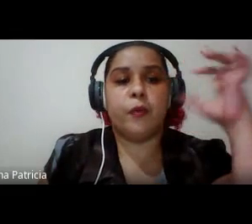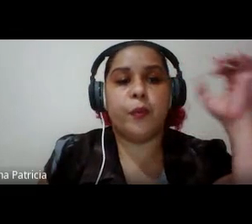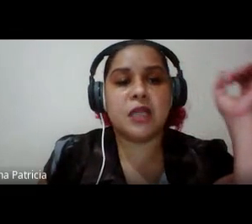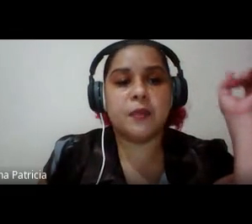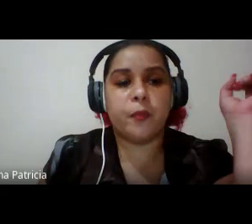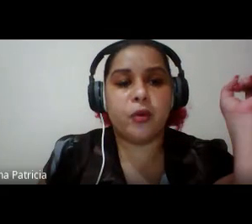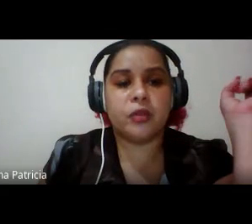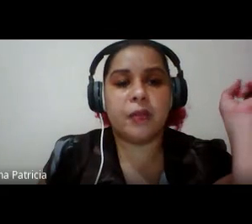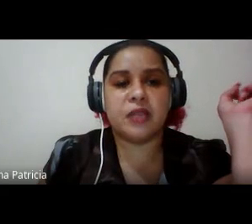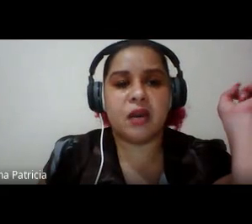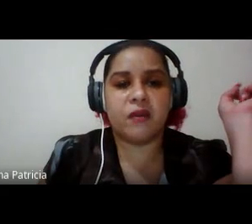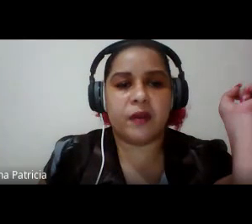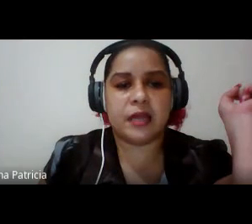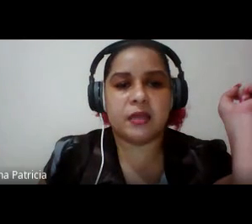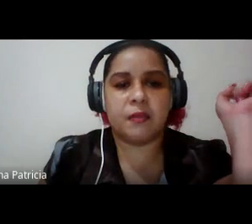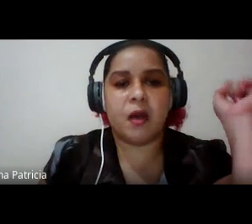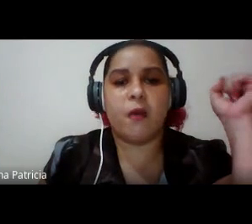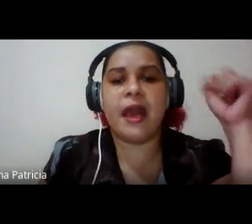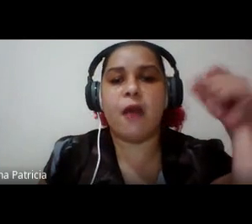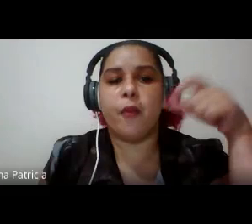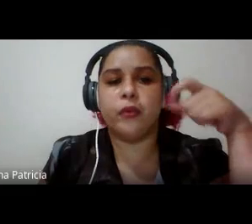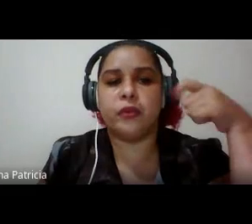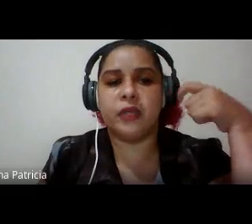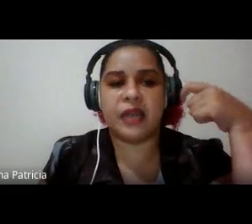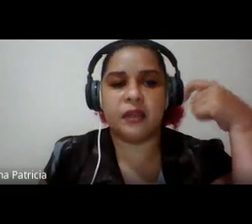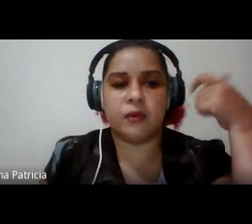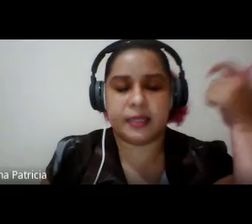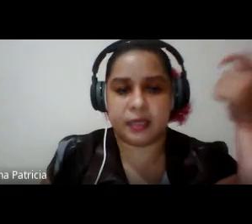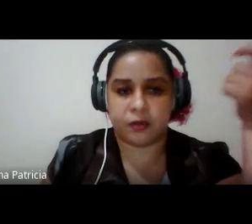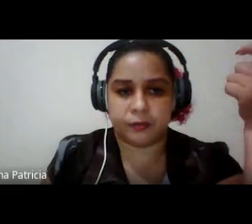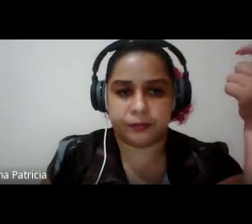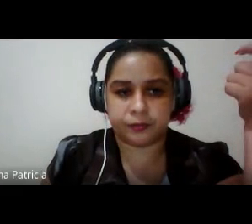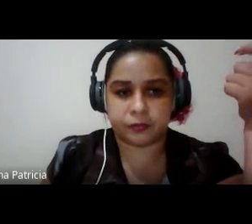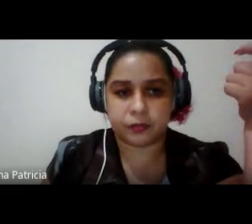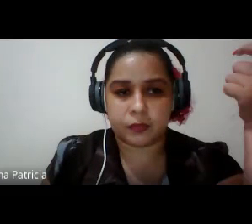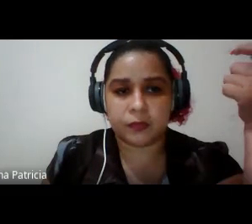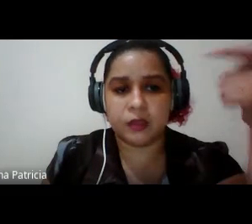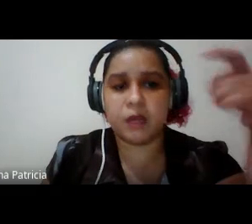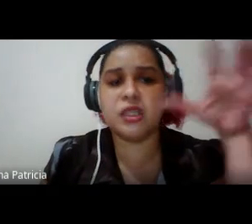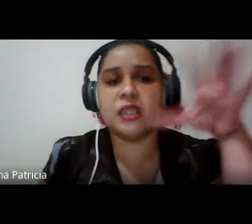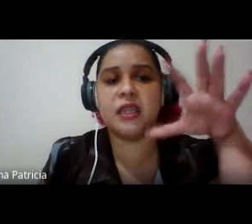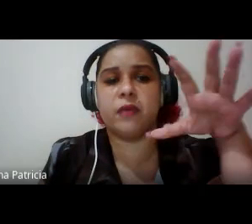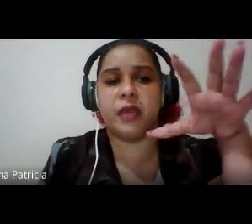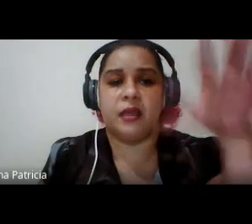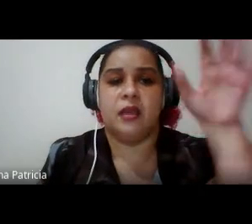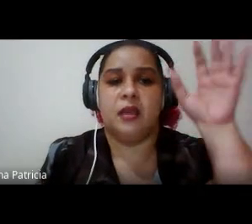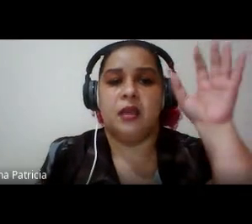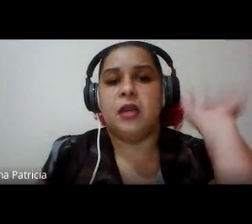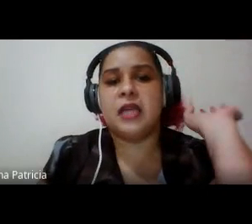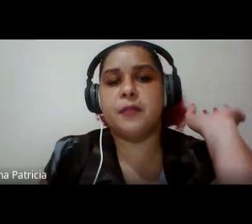O próximo ponto, depois da configuração de mão, é o ponto de articulação. Então, a gente tem o